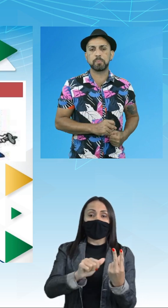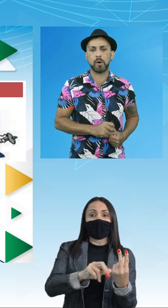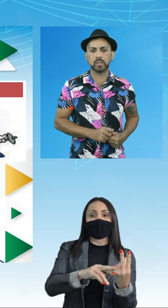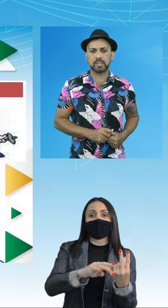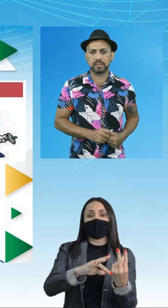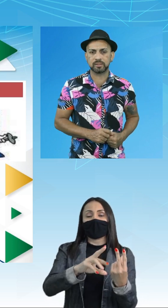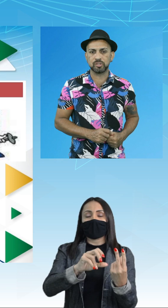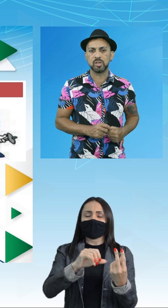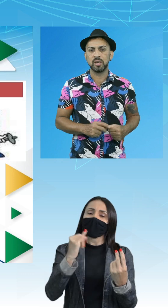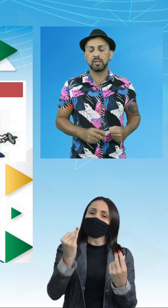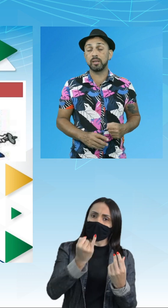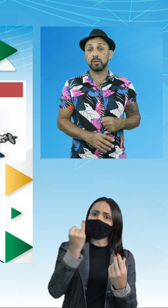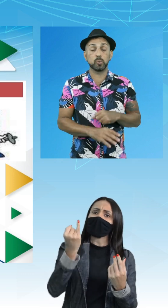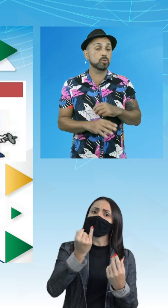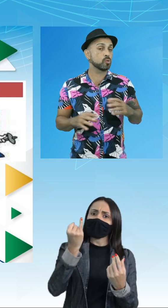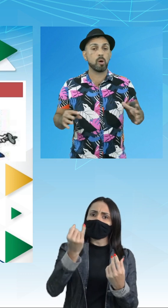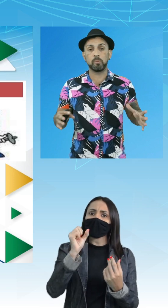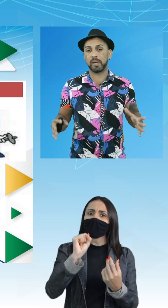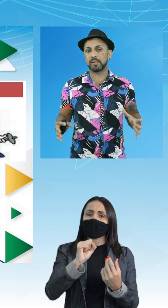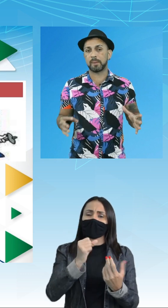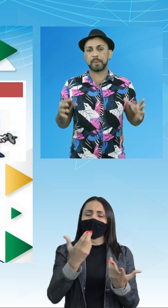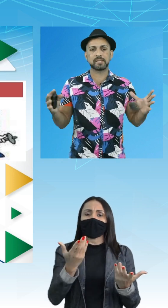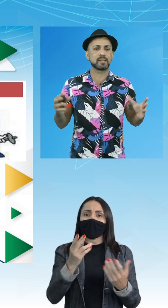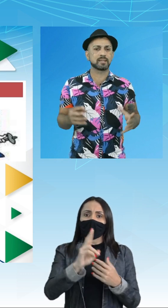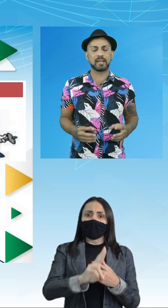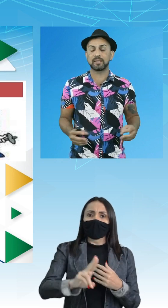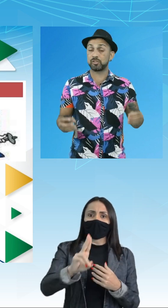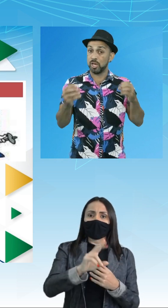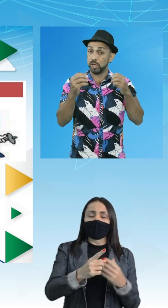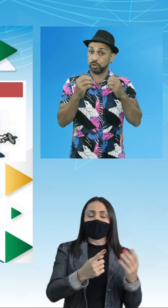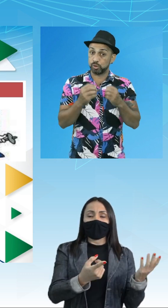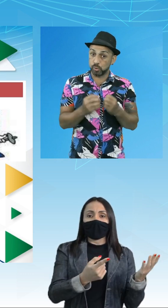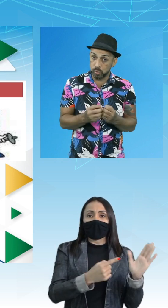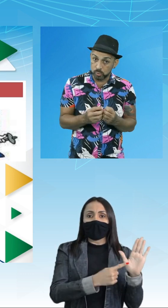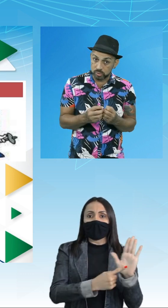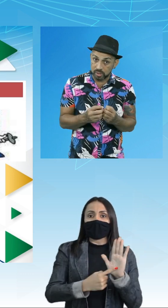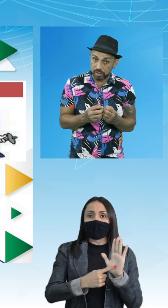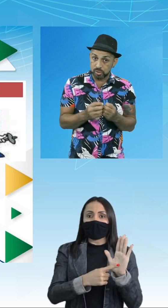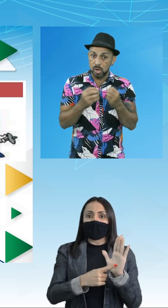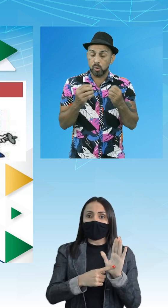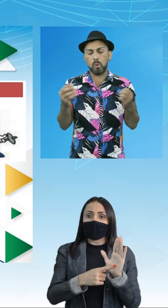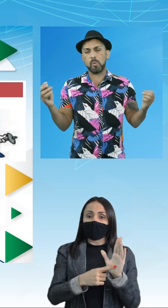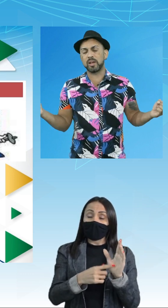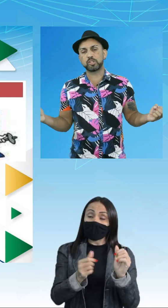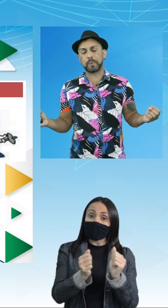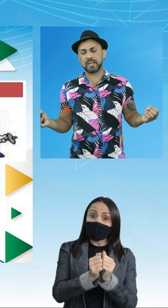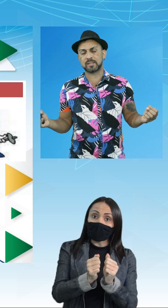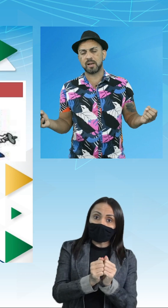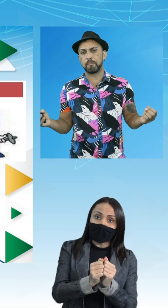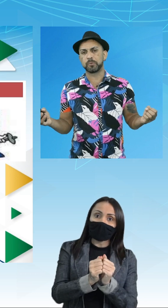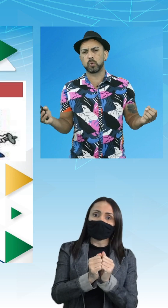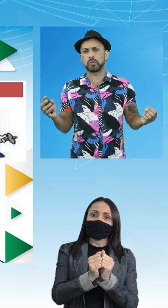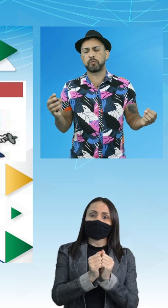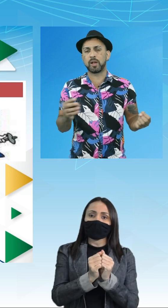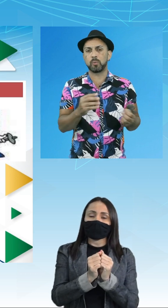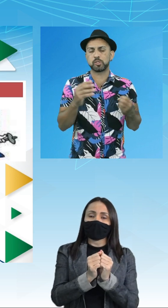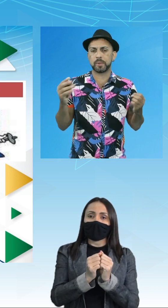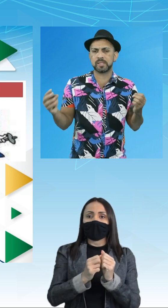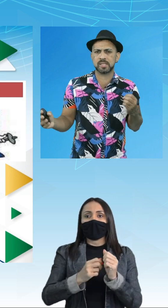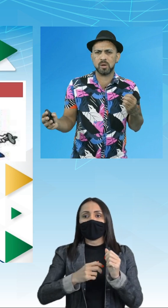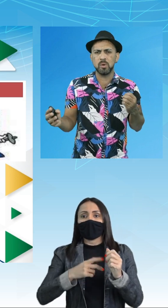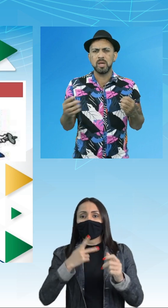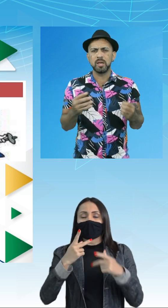são importantes e usualmente apresentadas juntas, como uma expressão. Quando eu falo